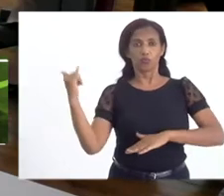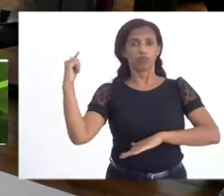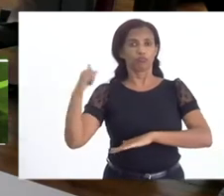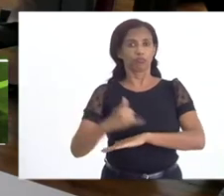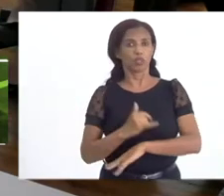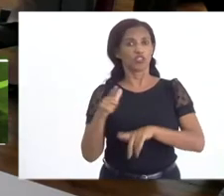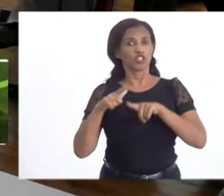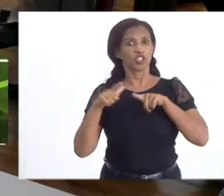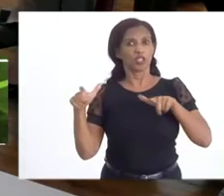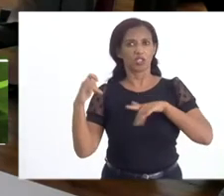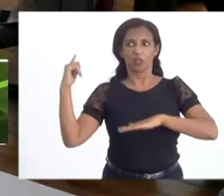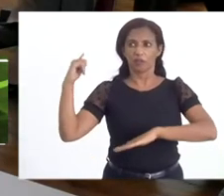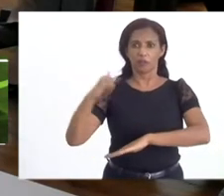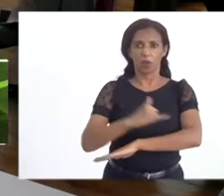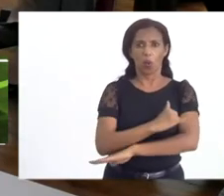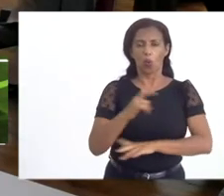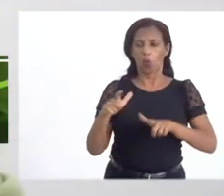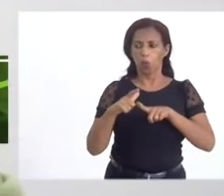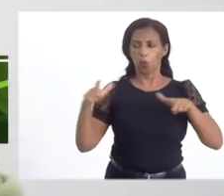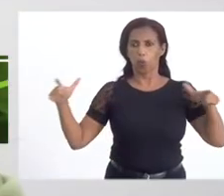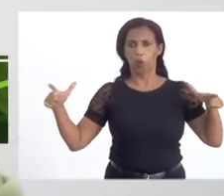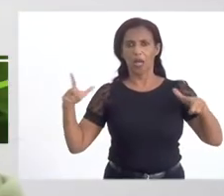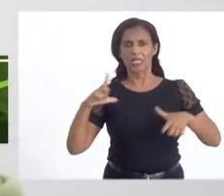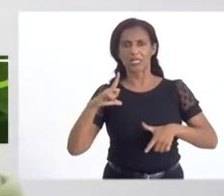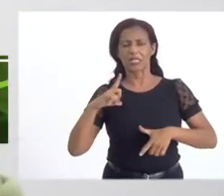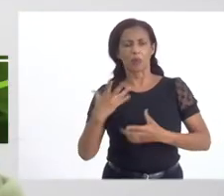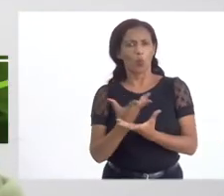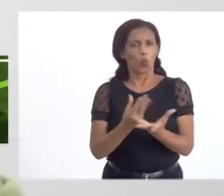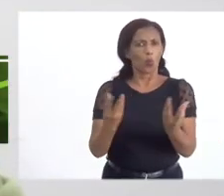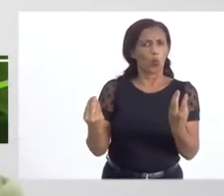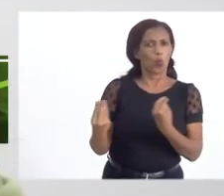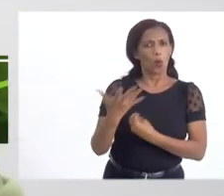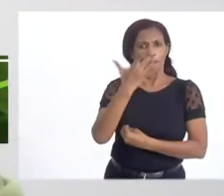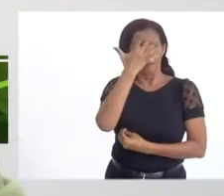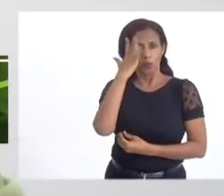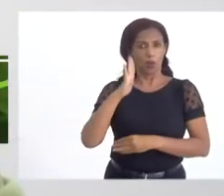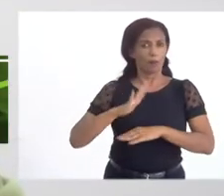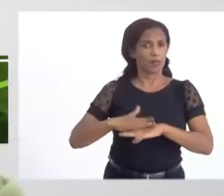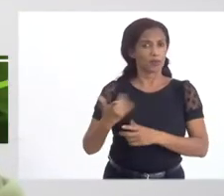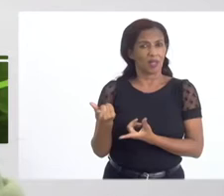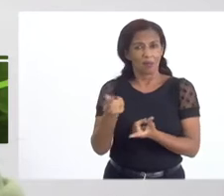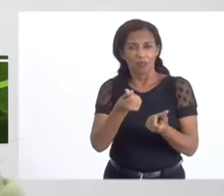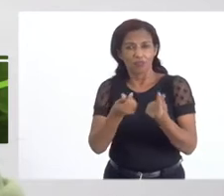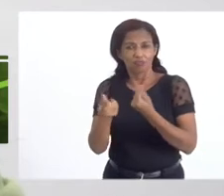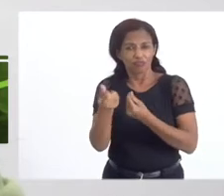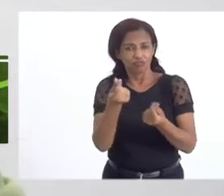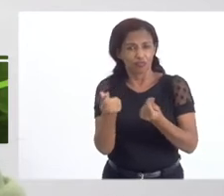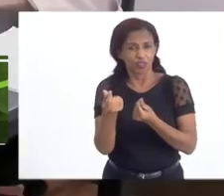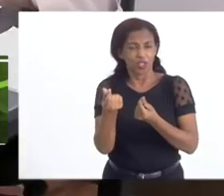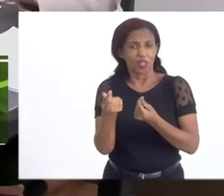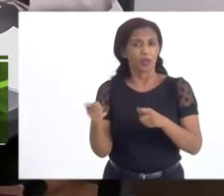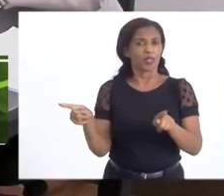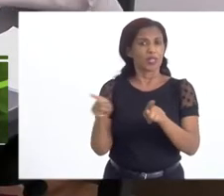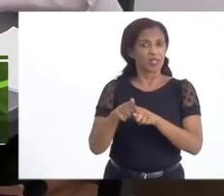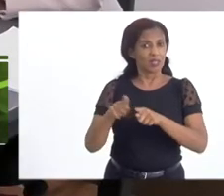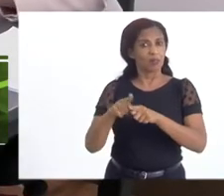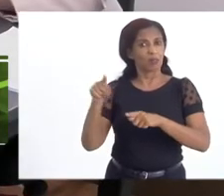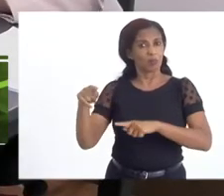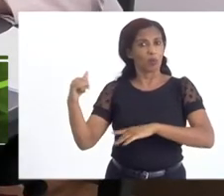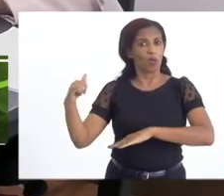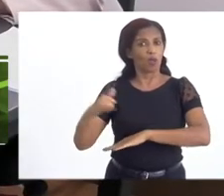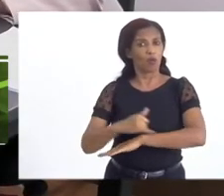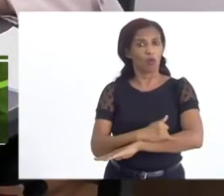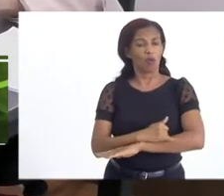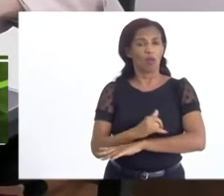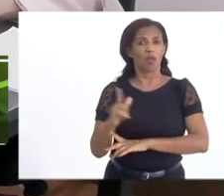grandes aeronaves. Se carrega, sim, o passageiro. Mas o que dá mais lucro para a companhia aérea e também para o aeroporto é